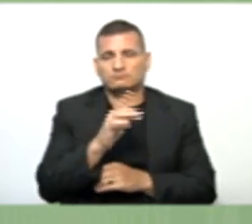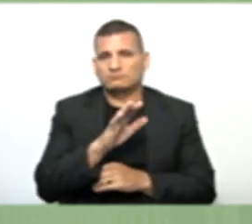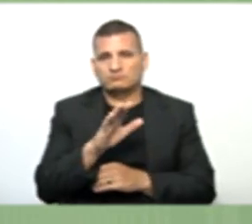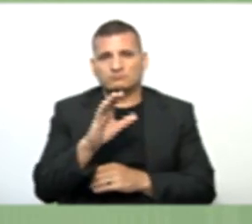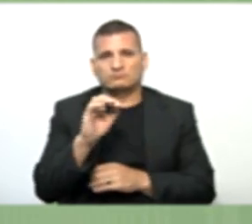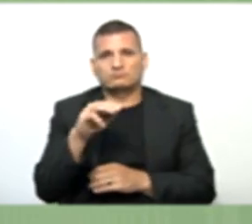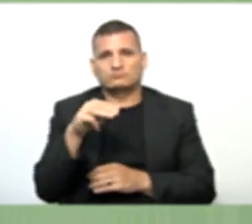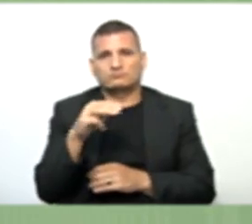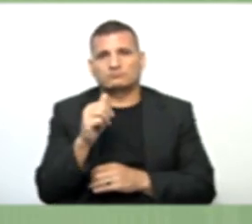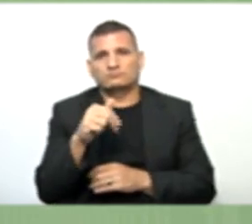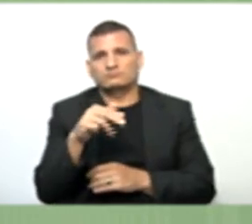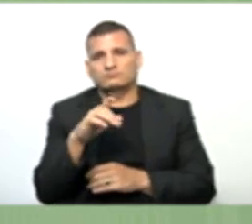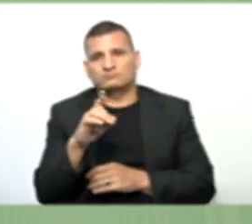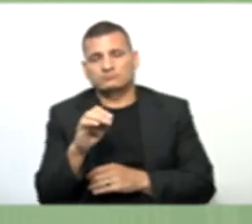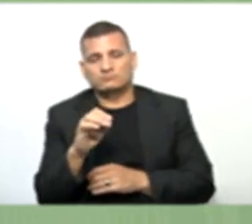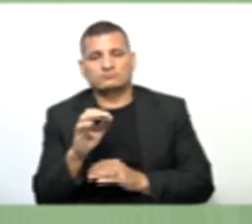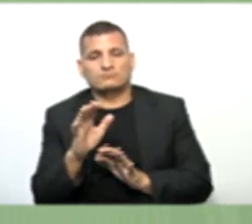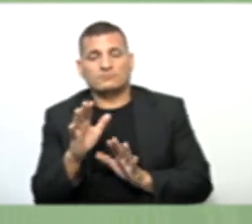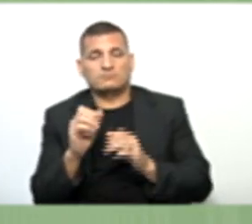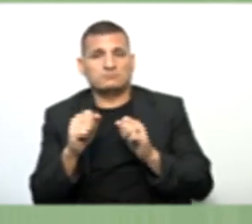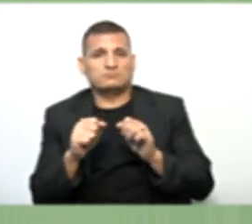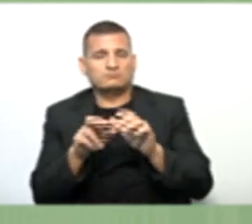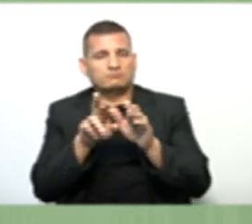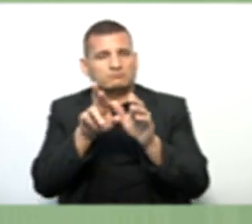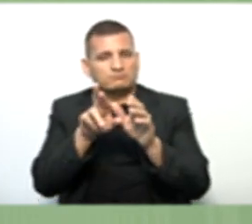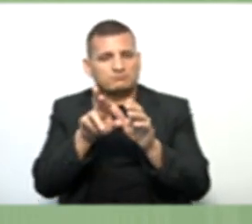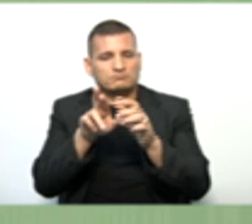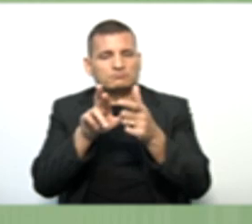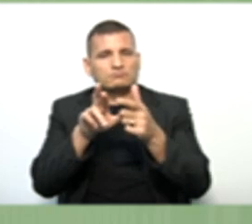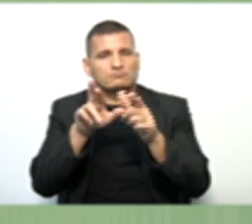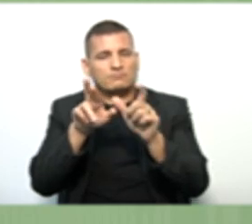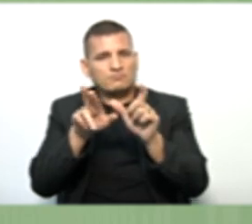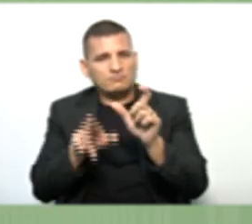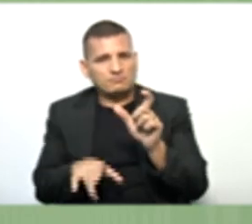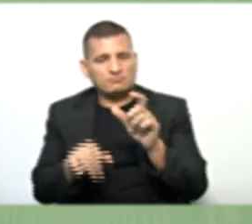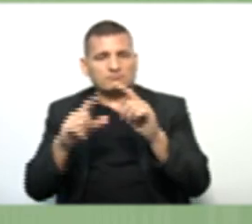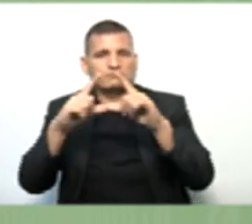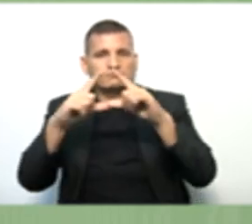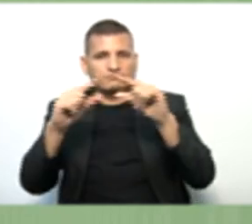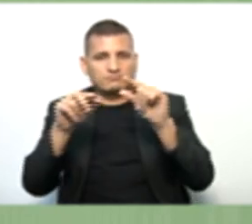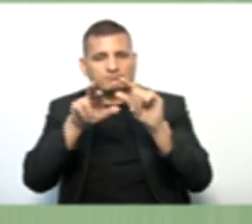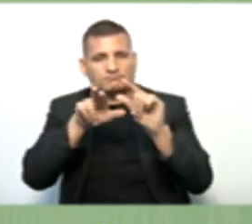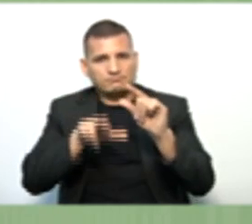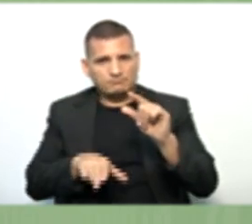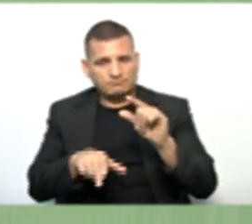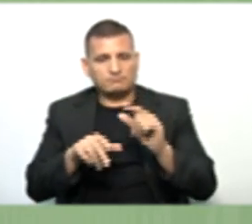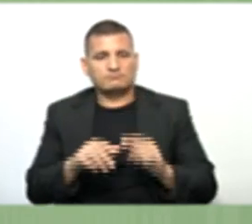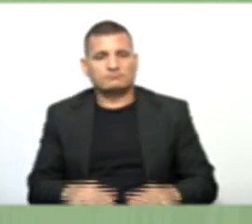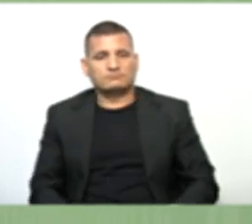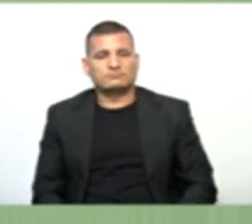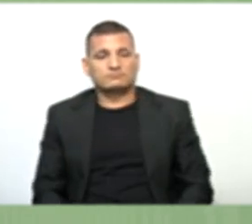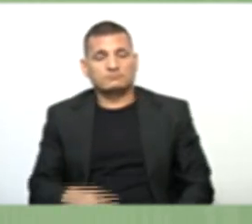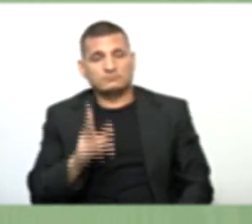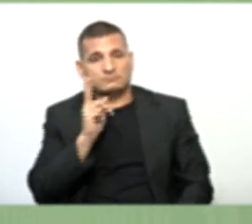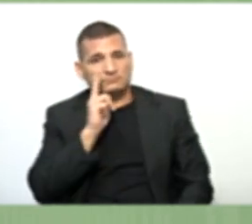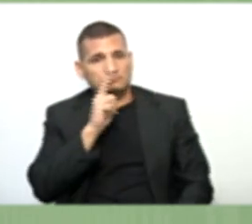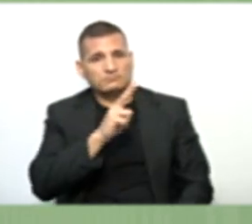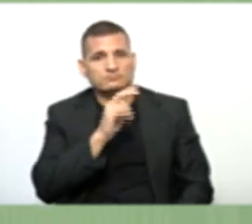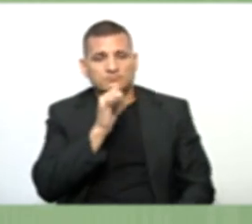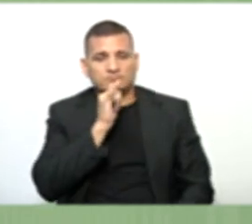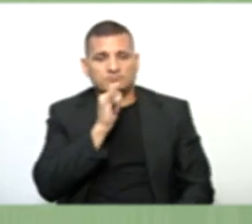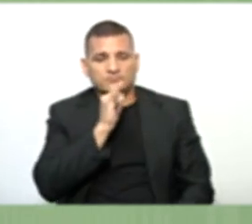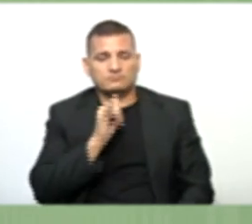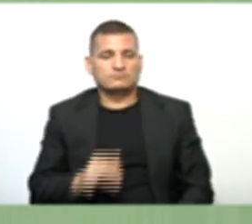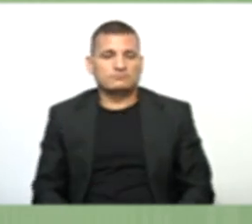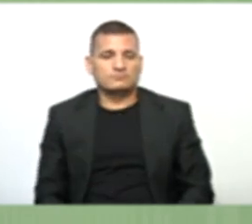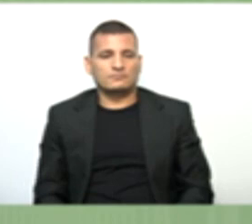mas poderiam ter vários comandos aqui dentro, tá? Poderia ser mais de um comando. Então, vamos ver um exemplo. Então, aí